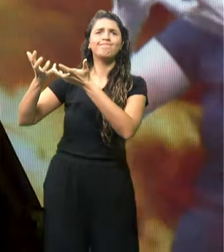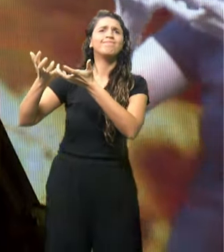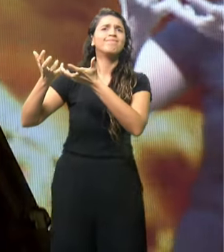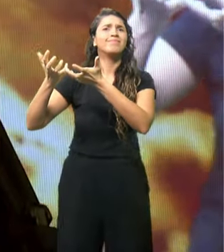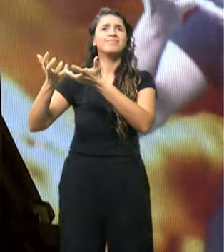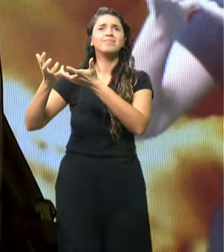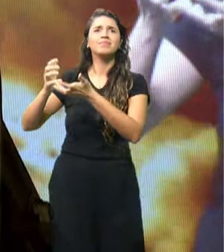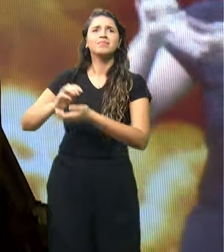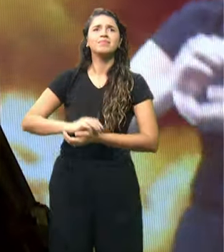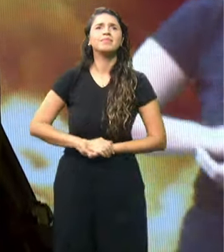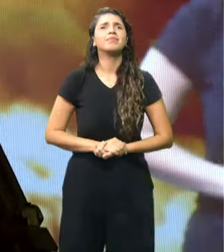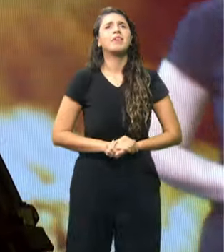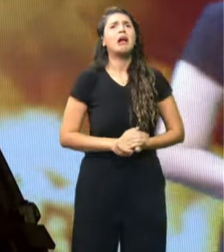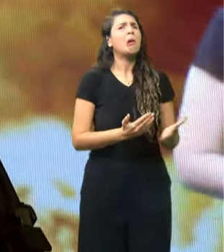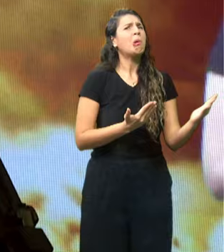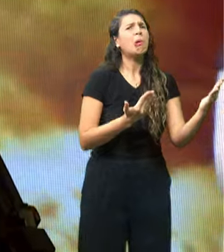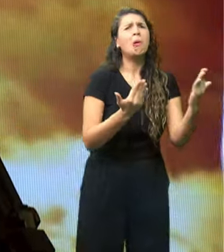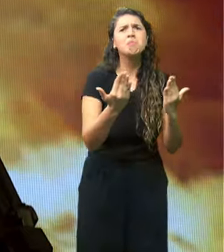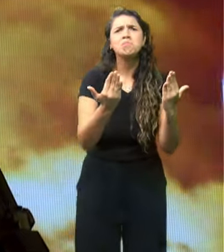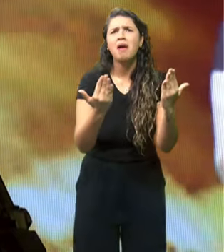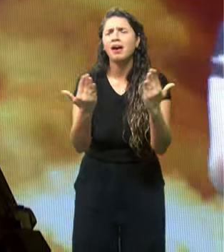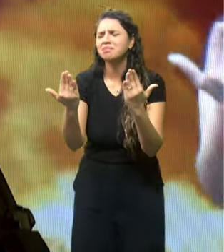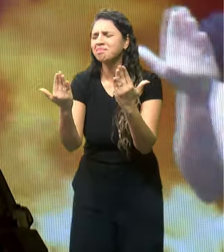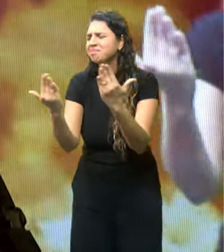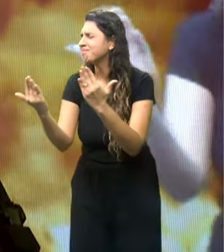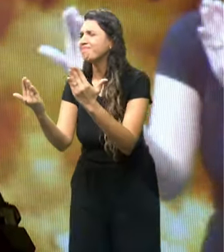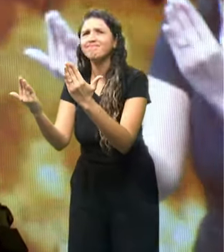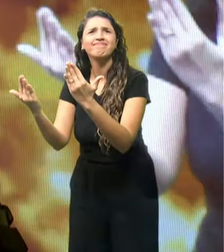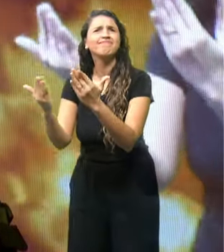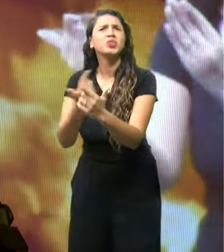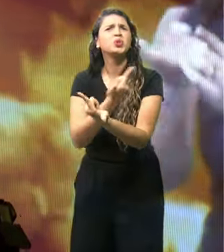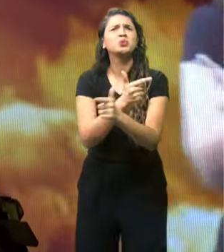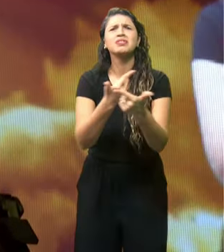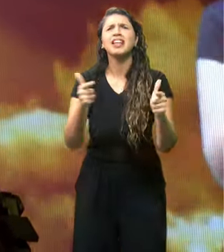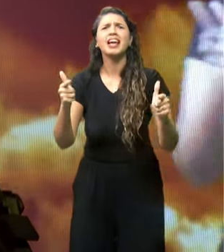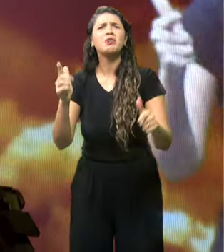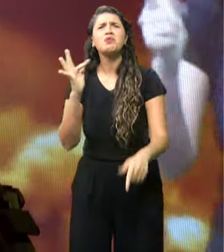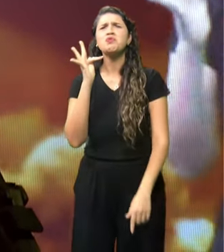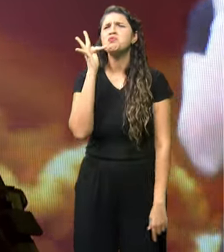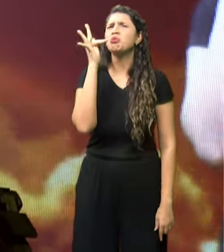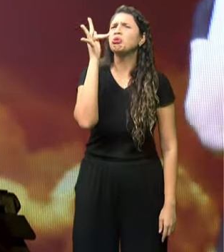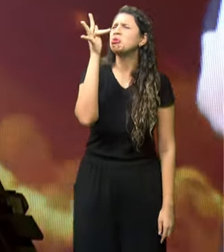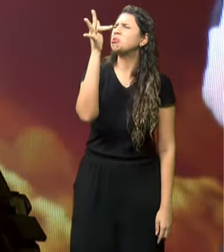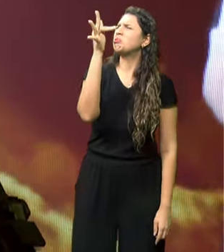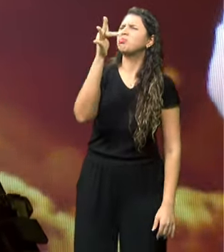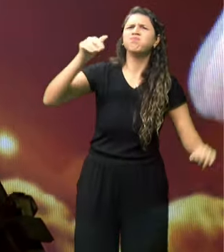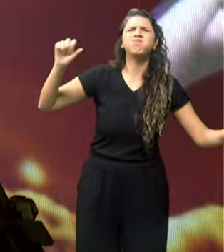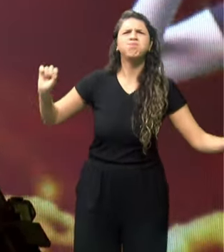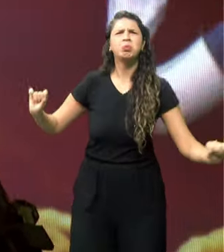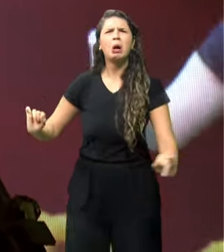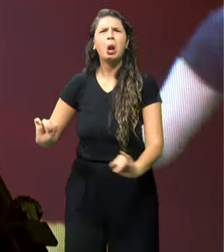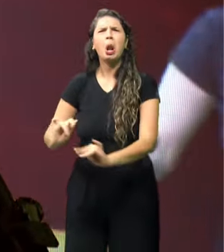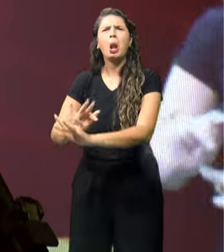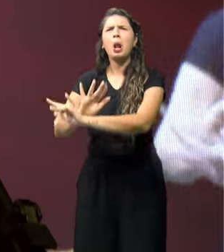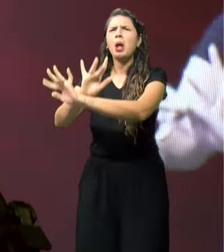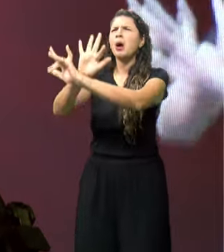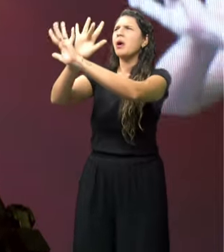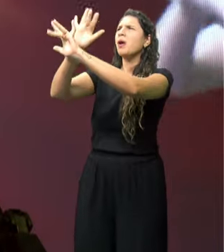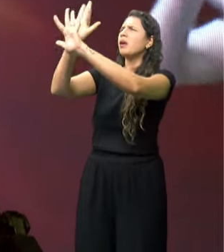Mas nada se comparará com a glória que há de vir.